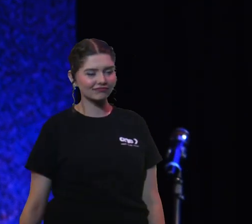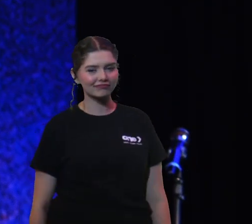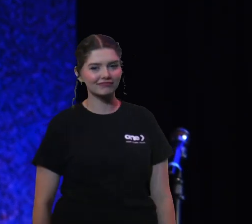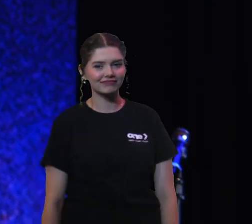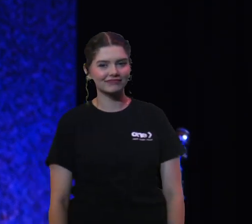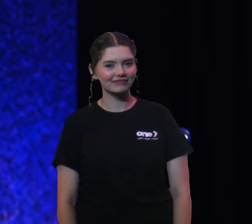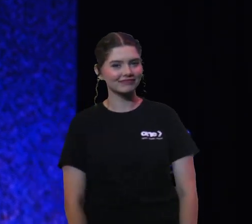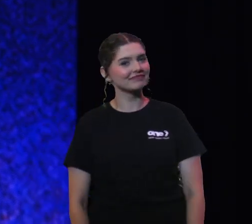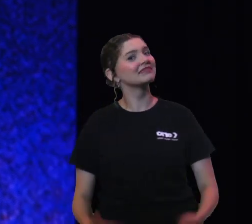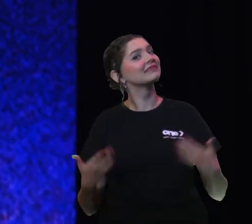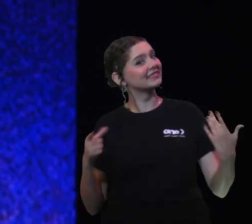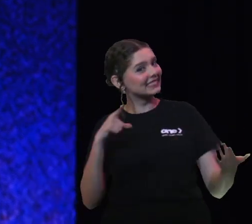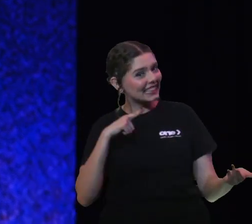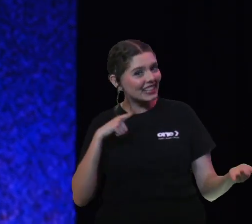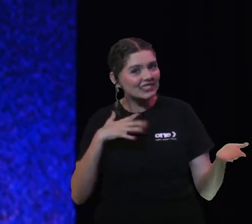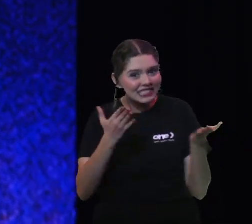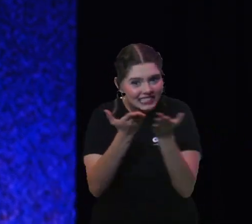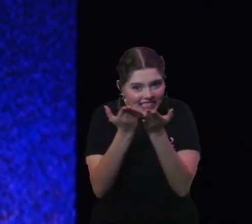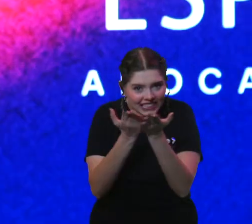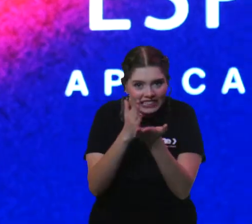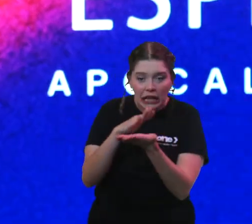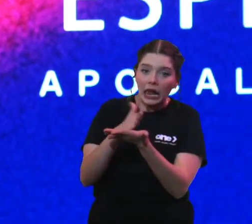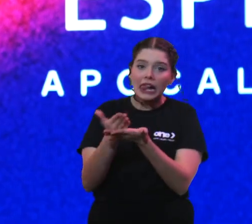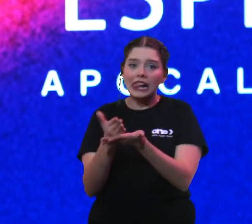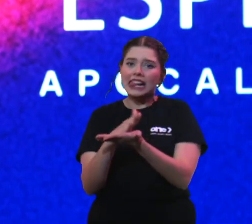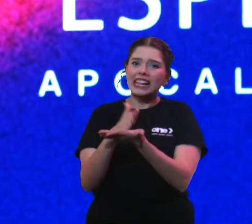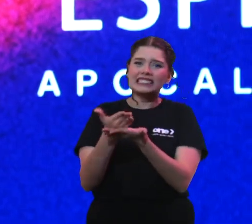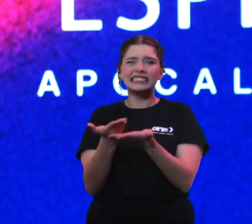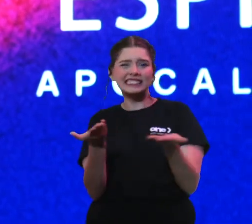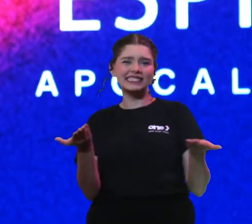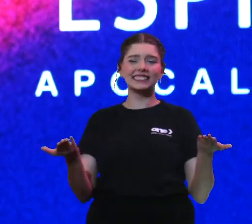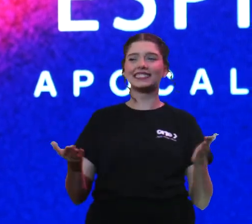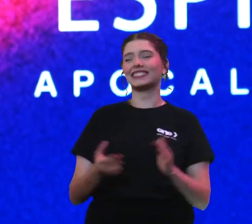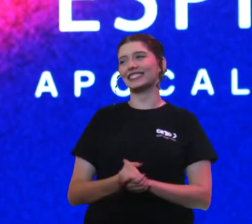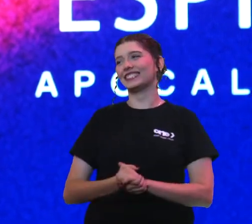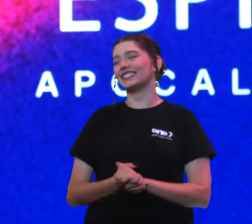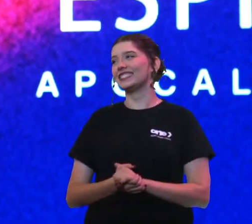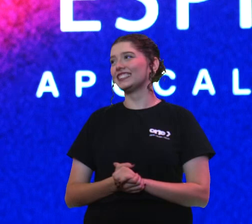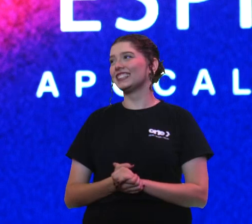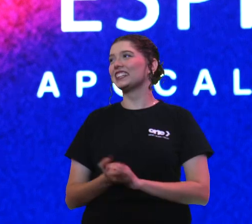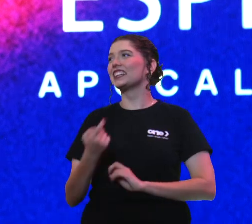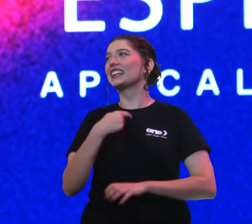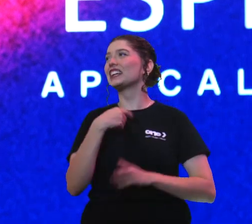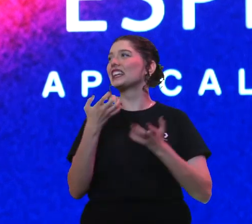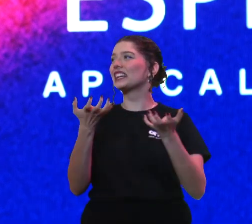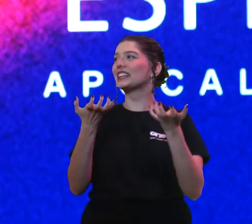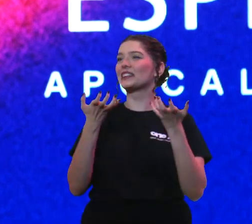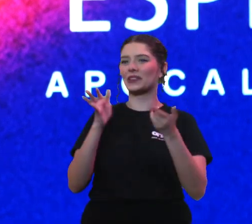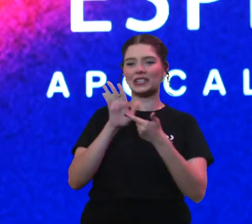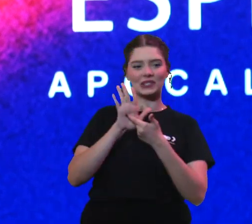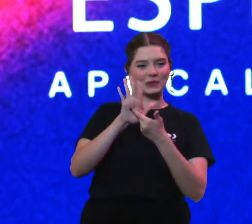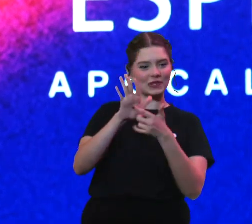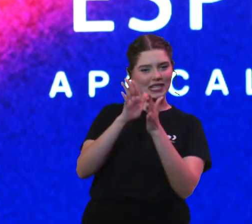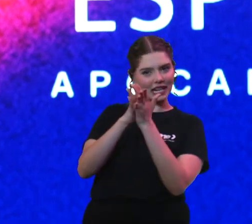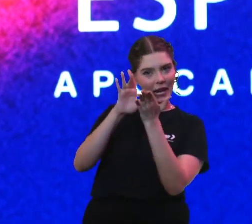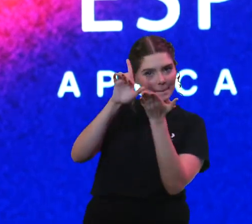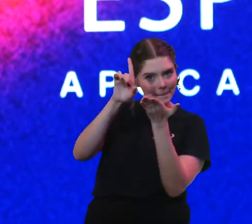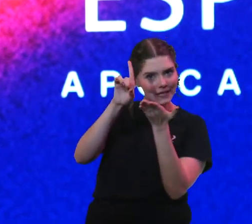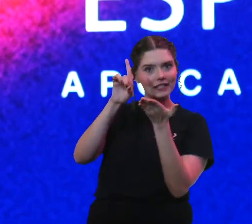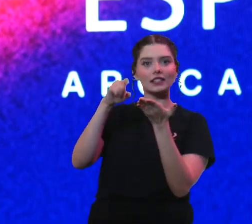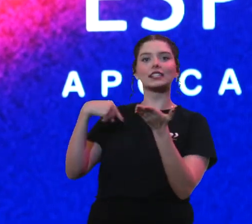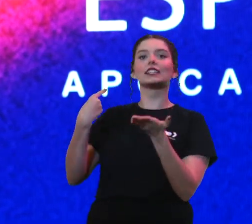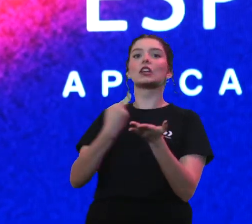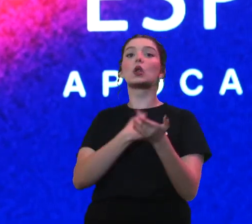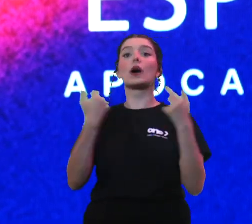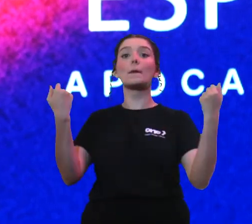Tem os crentes mais ou menos também, que também em cima do muro de vez em quando por aí também, né? E eu queria te mostrar na palavra de Deus que